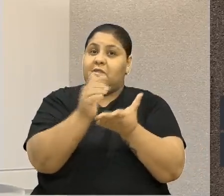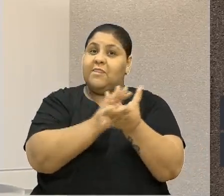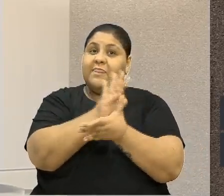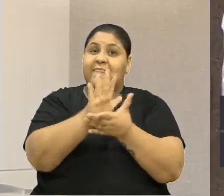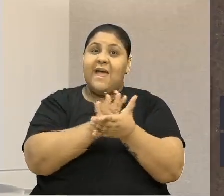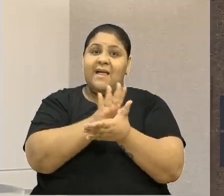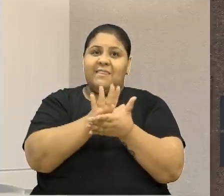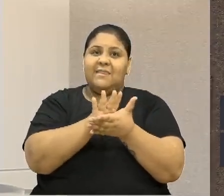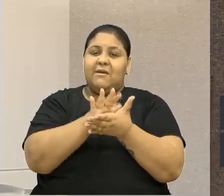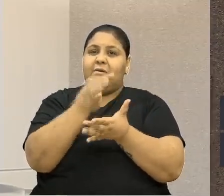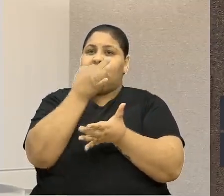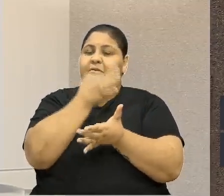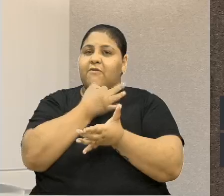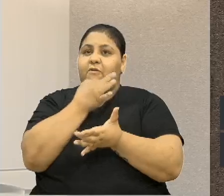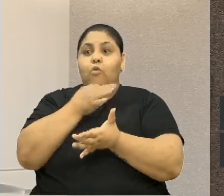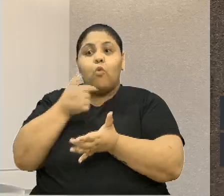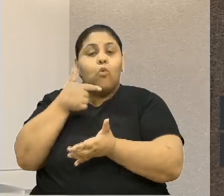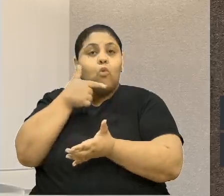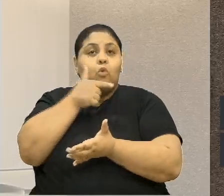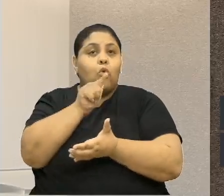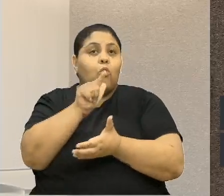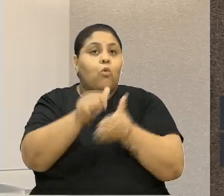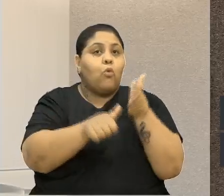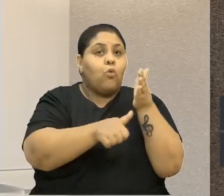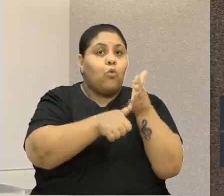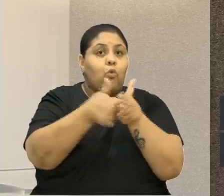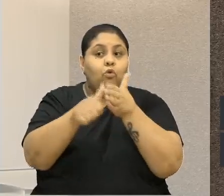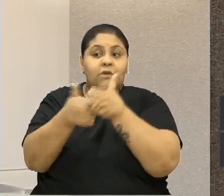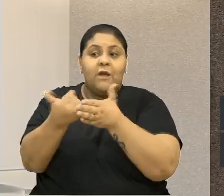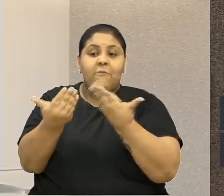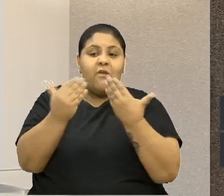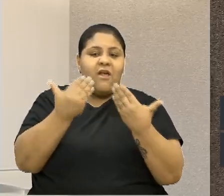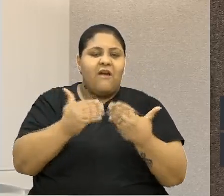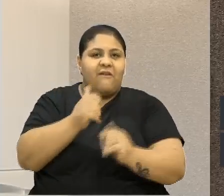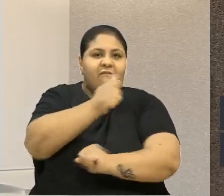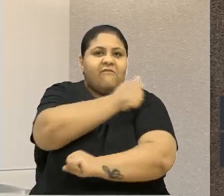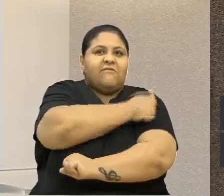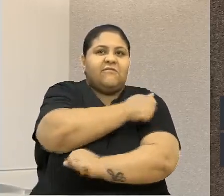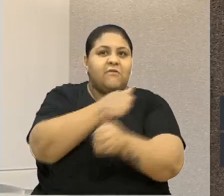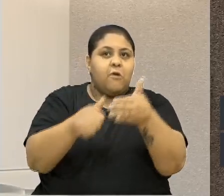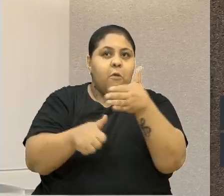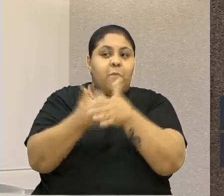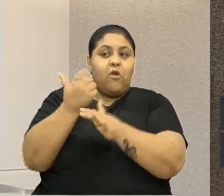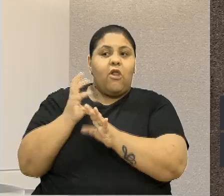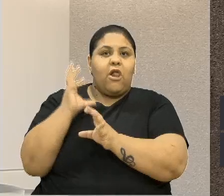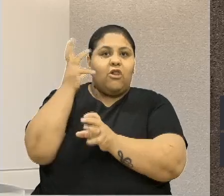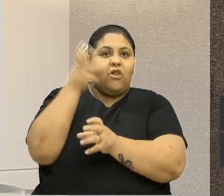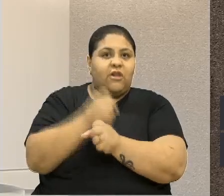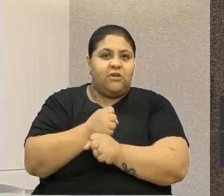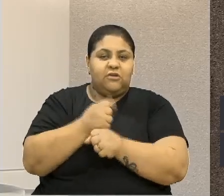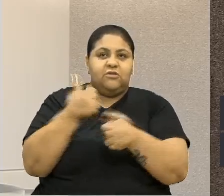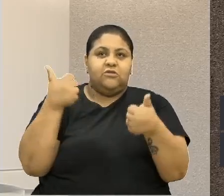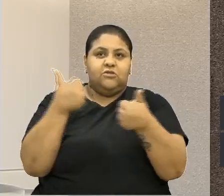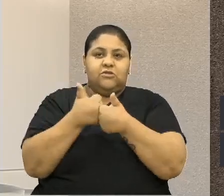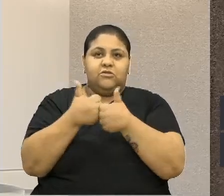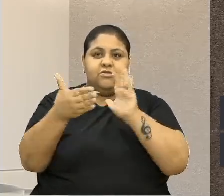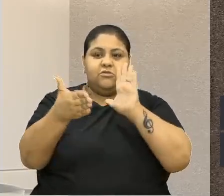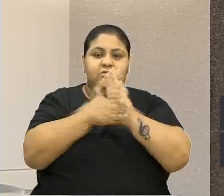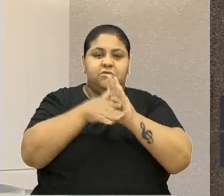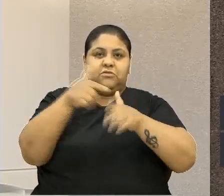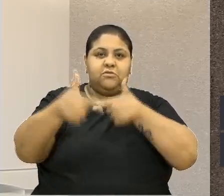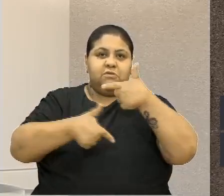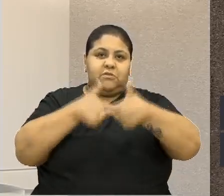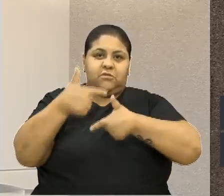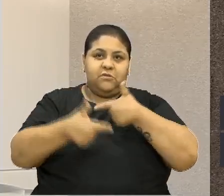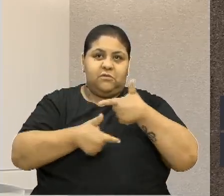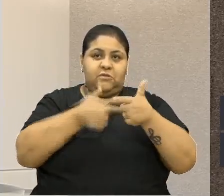município consegue melhorar a avaliação dos alunos, melhorar a nota através desse plano de trabalho que é feito